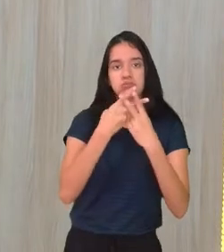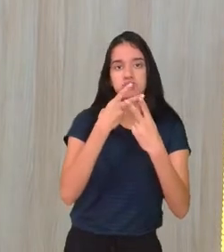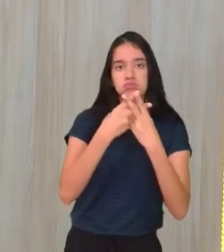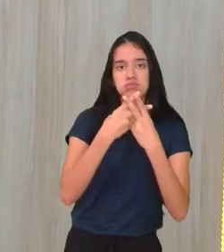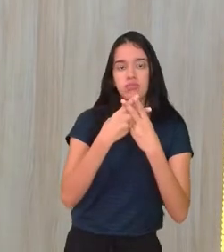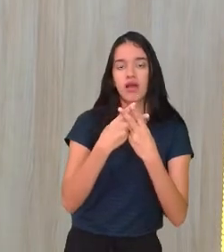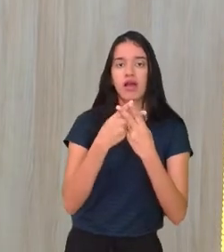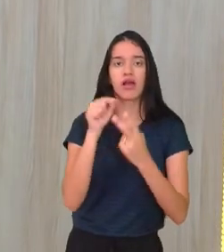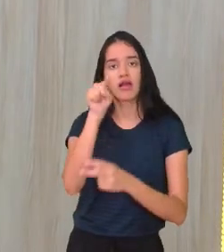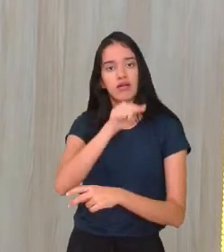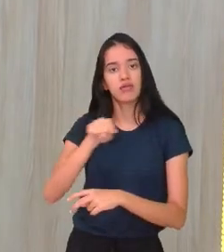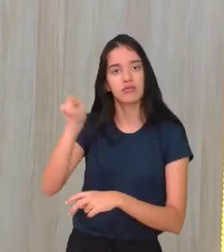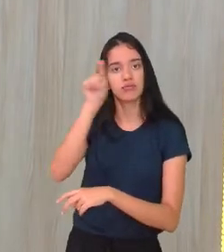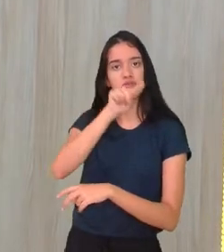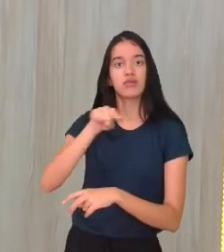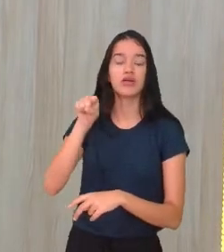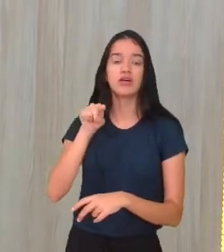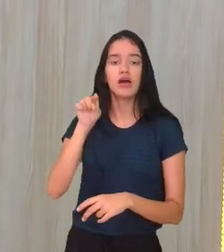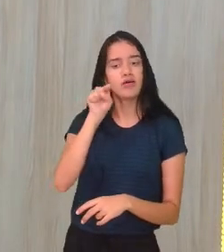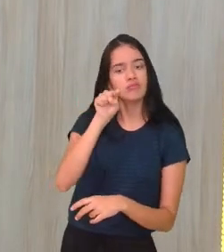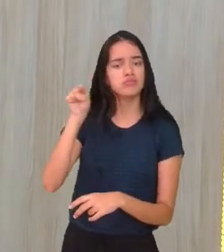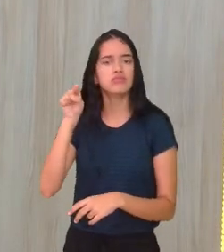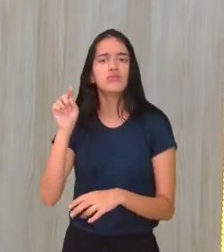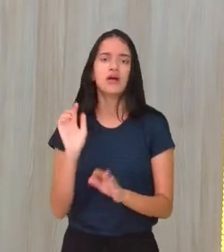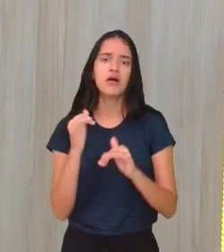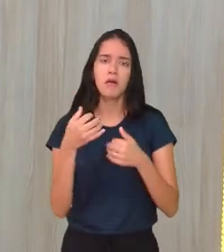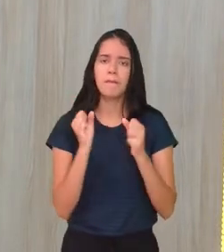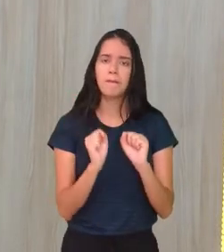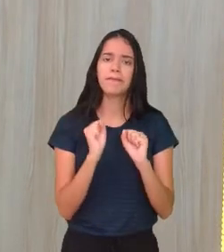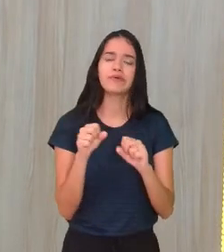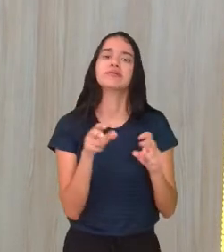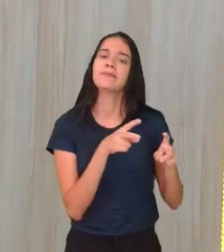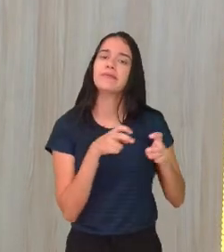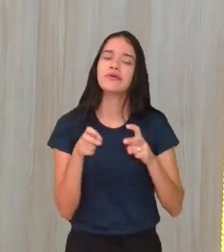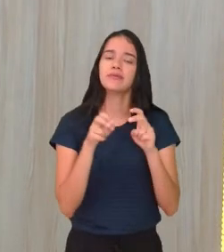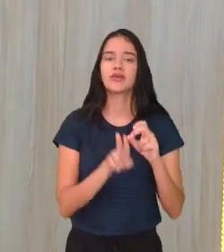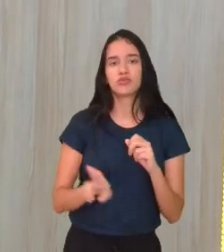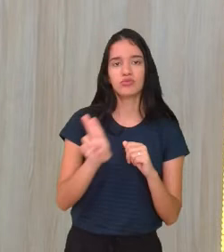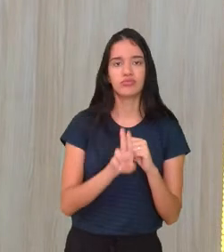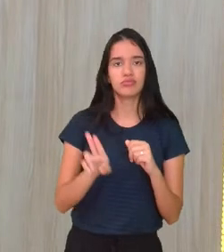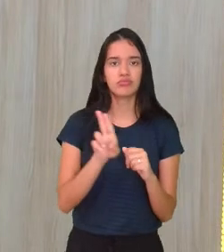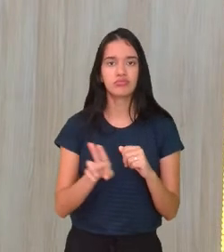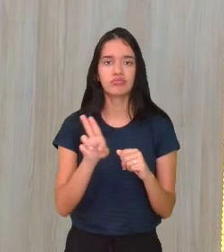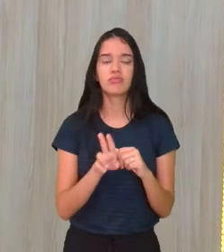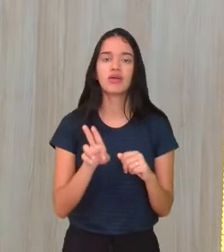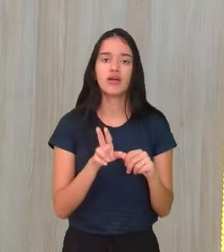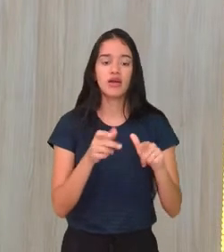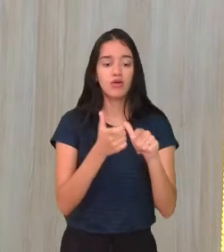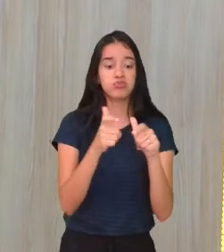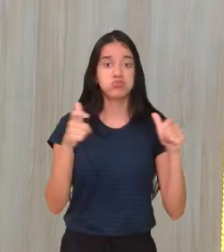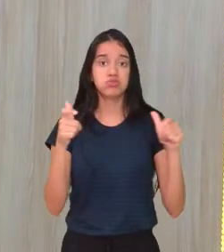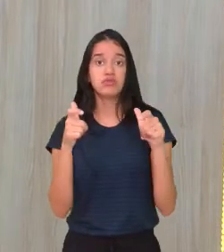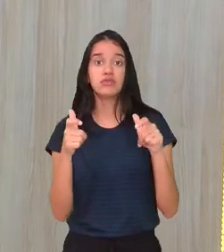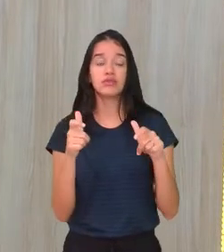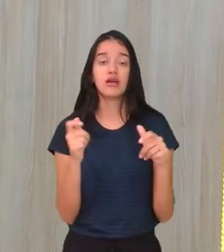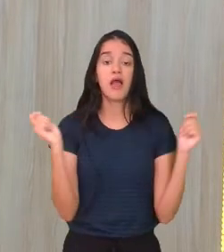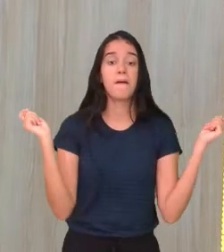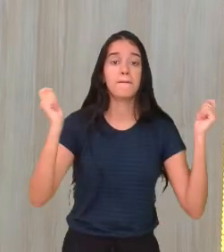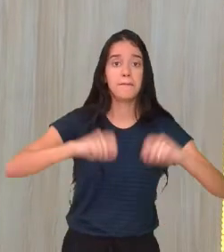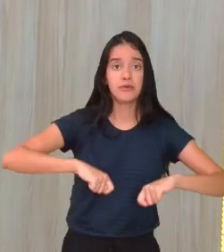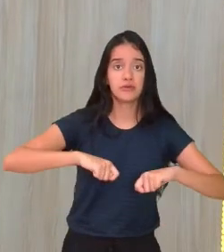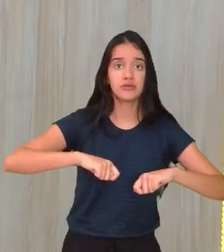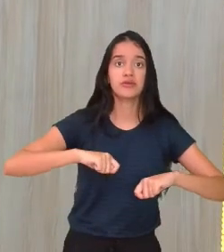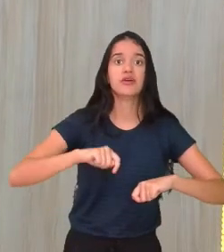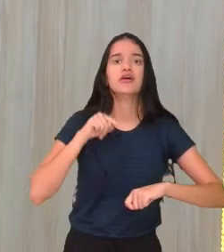seja arroba, hífen. Então, pode notar que eles utilizam isso para que aumente as